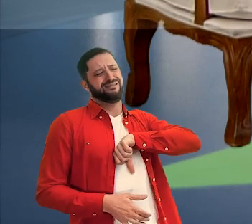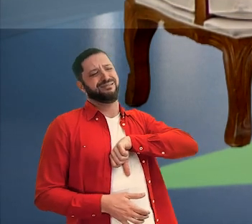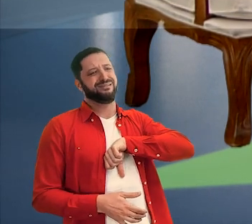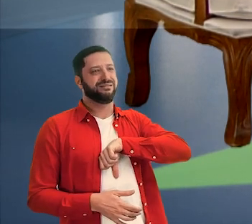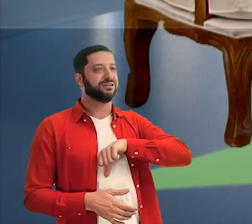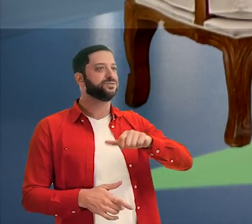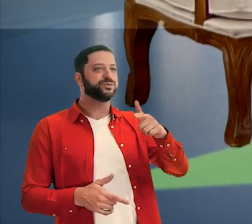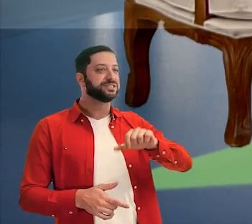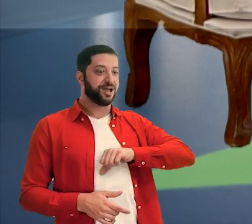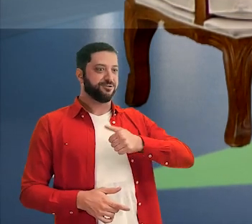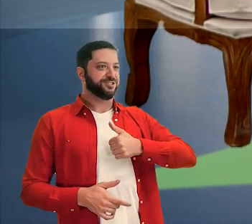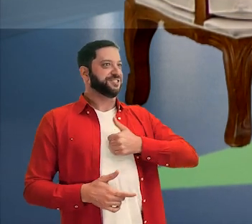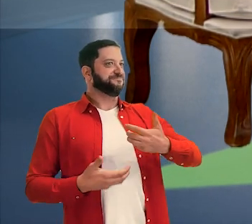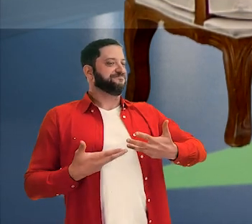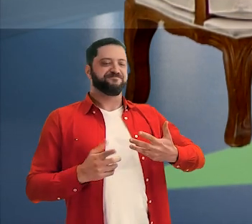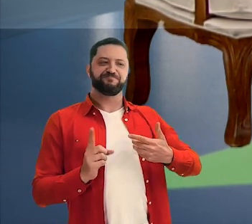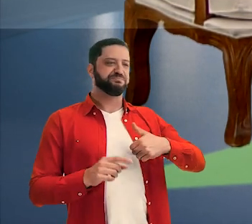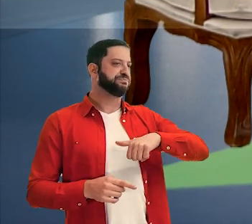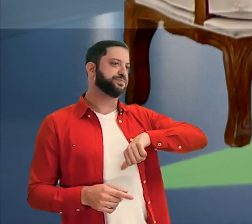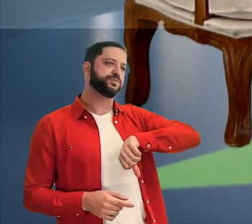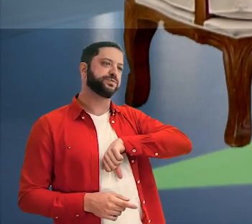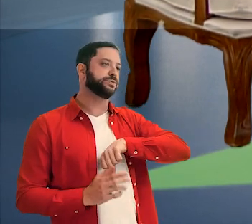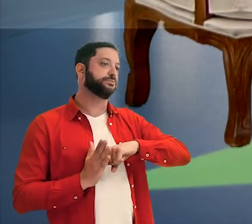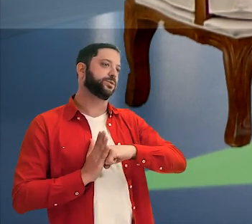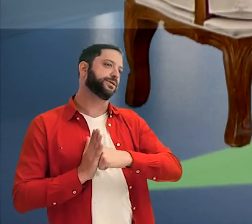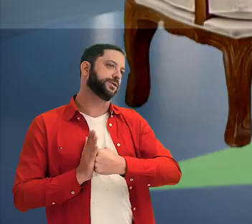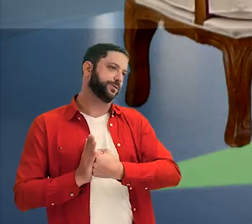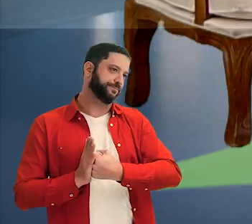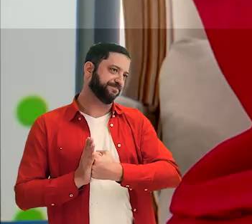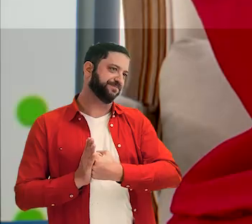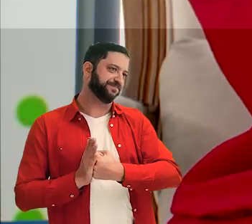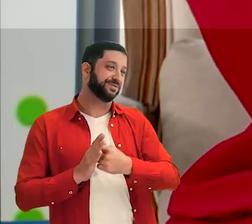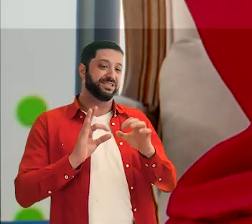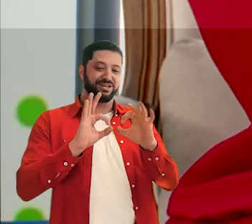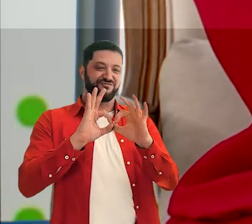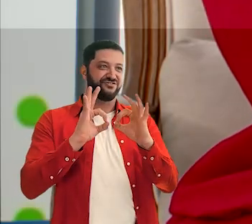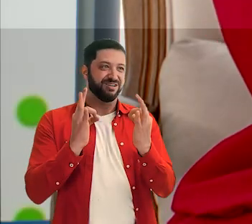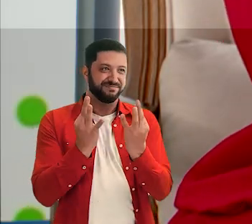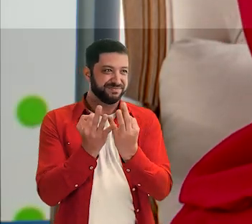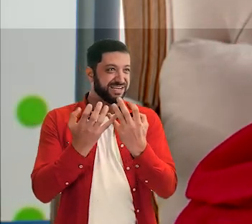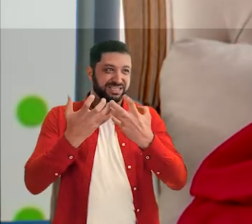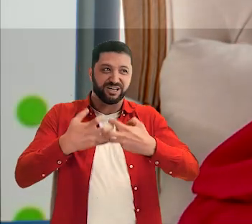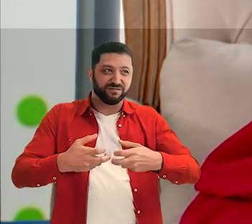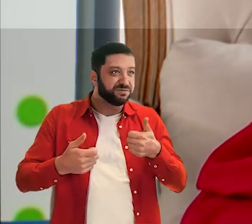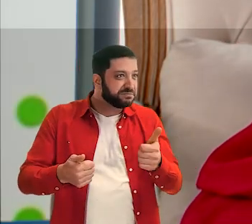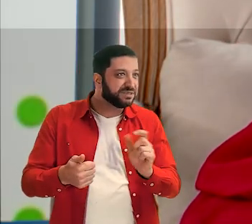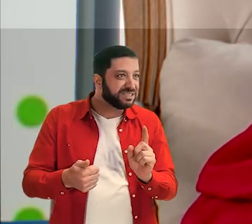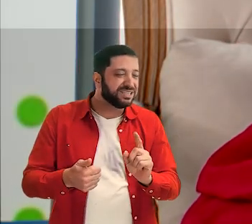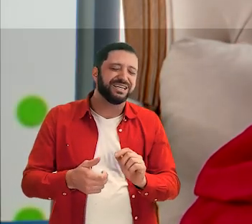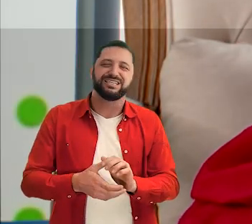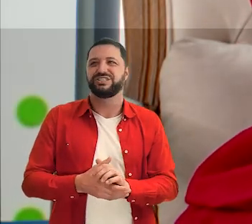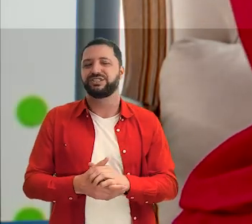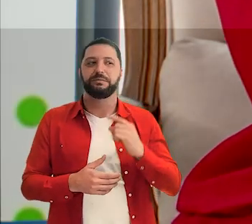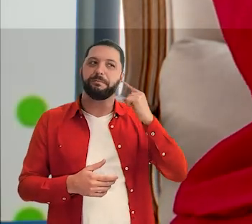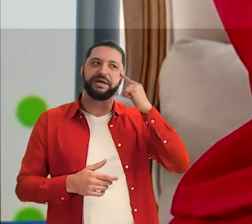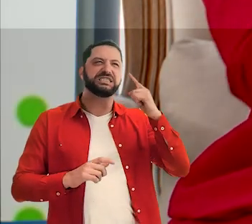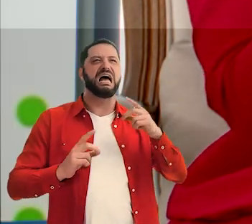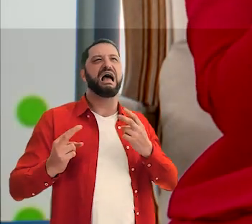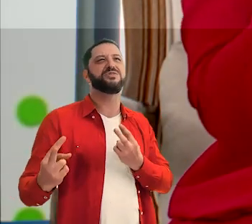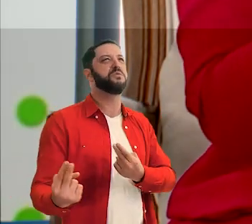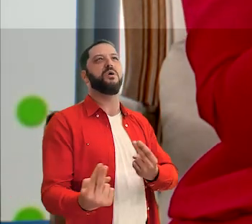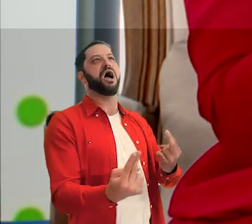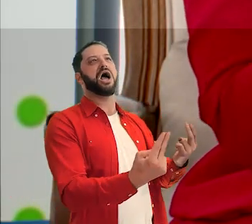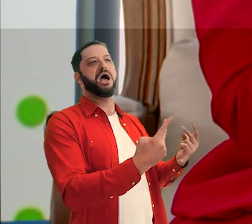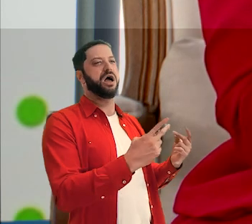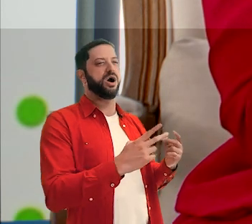um trauma e um bloqueio. Que às vezes, para dentro de uma família disfuncional, acha que, ah, imagina, isso acontece em todos os lares, é só uma